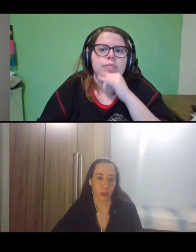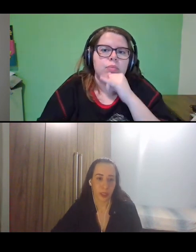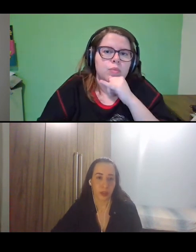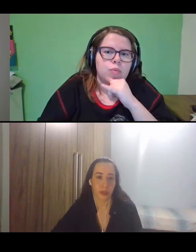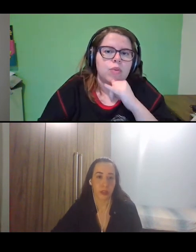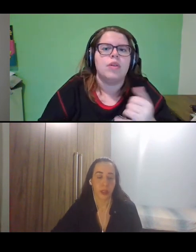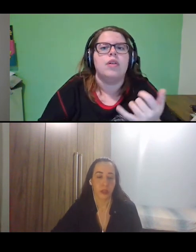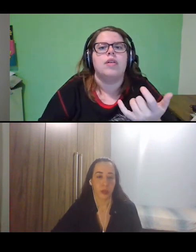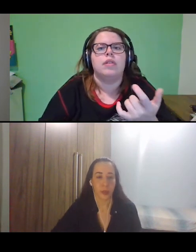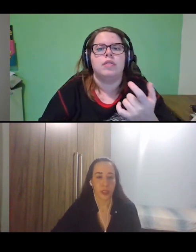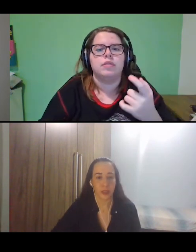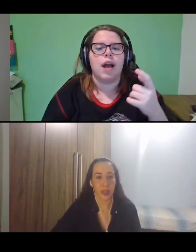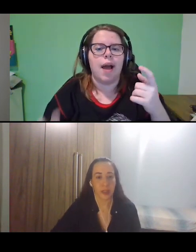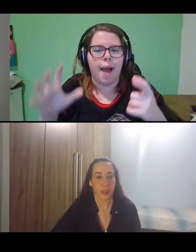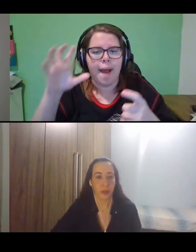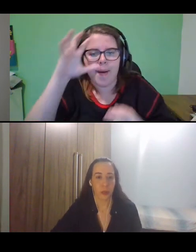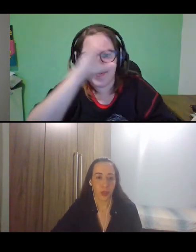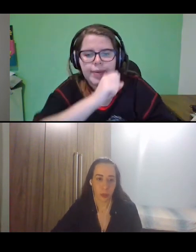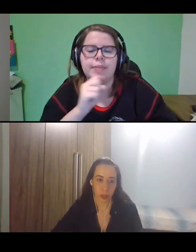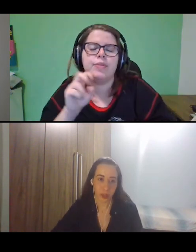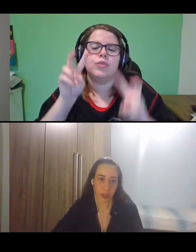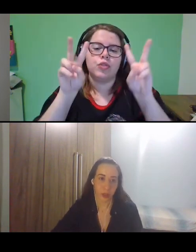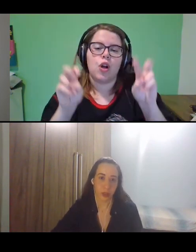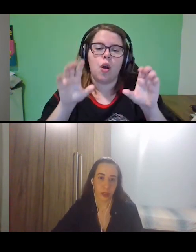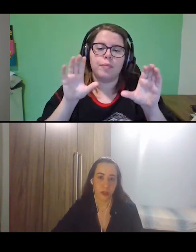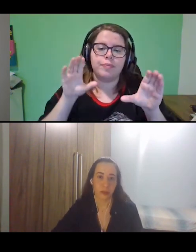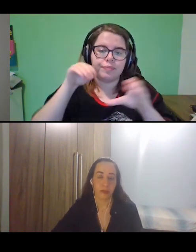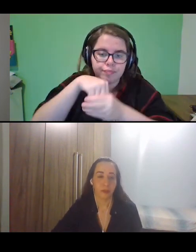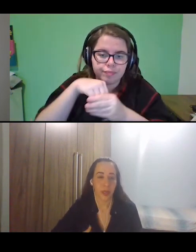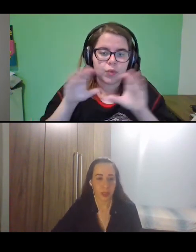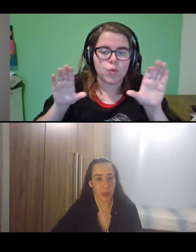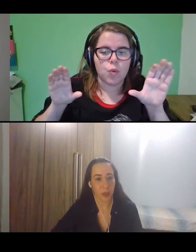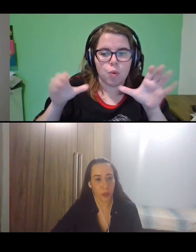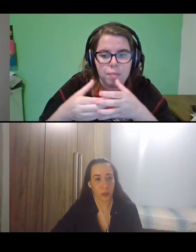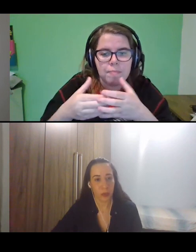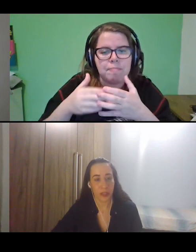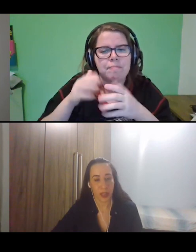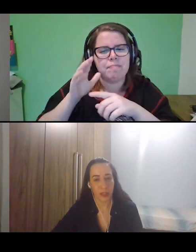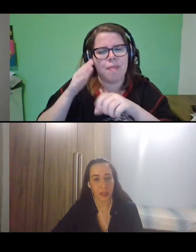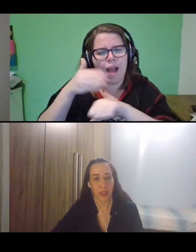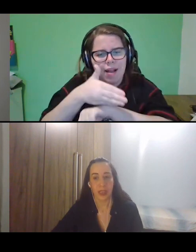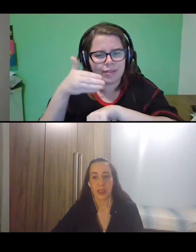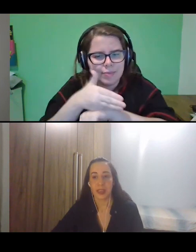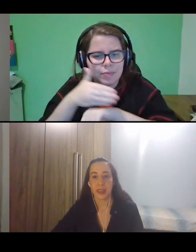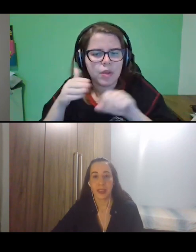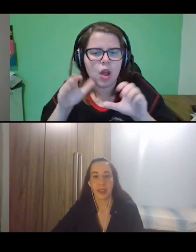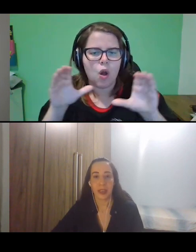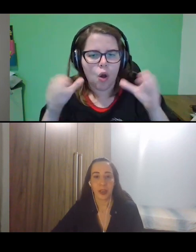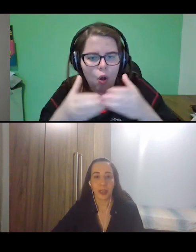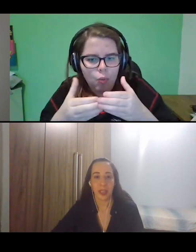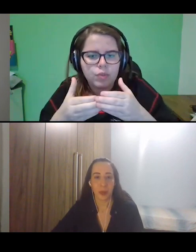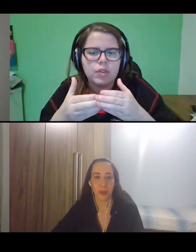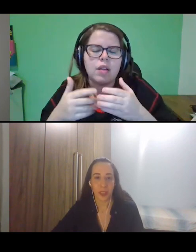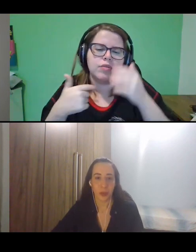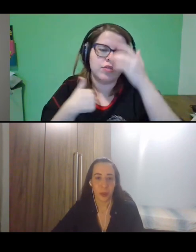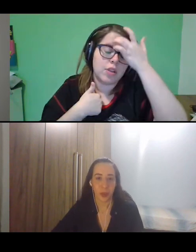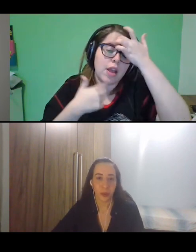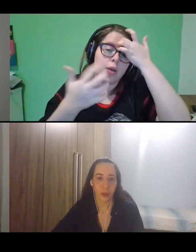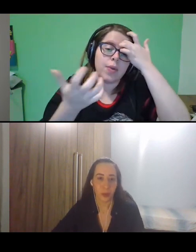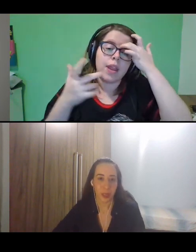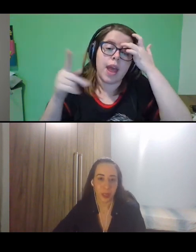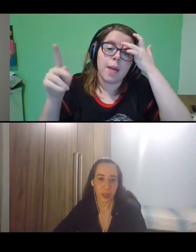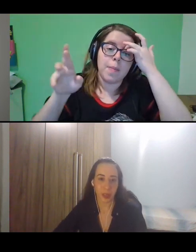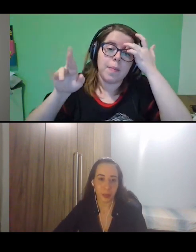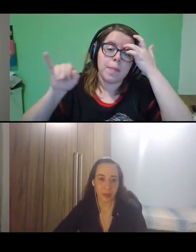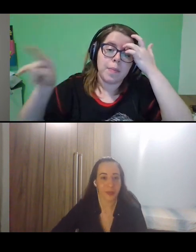que é muito bacana sobre estar dentro de uma comunidade. Então, participem de comunidades. E aí eu queria que a Pri falasse um